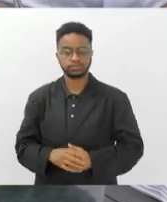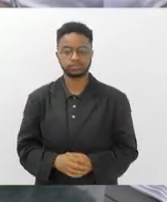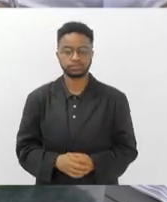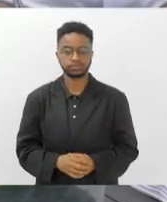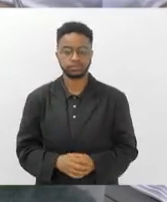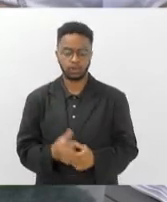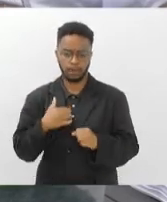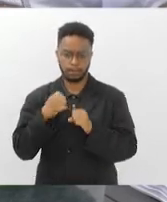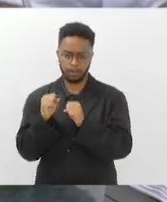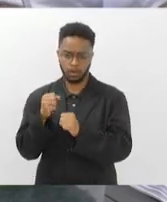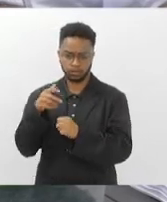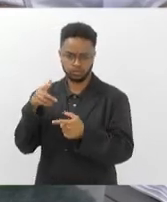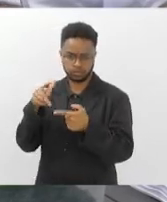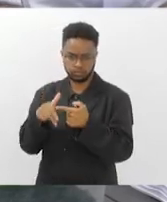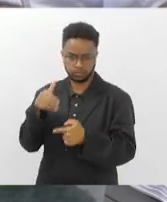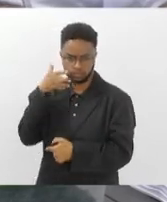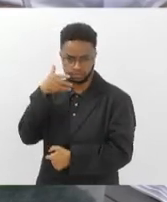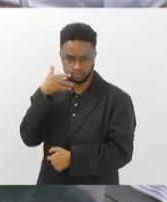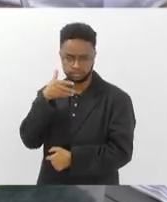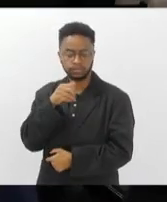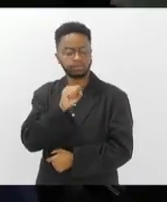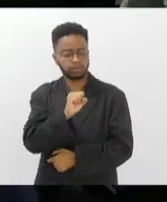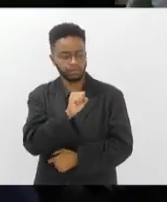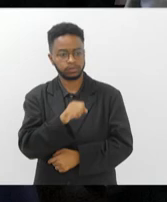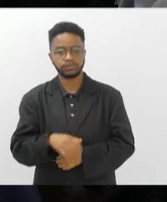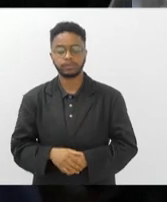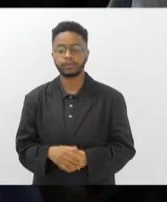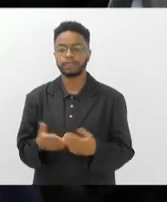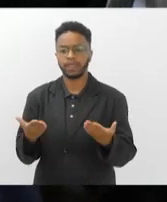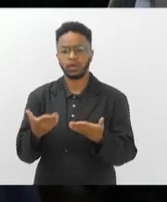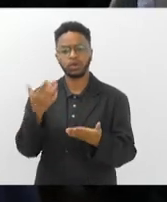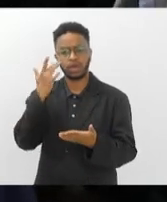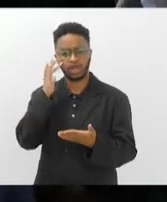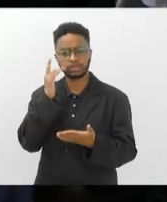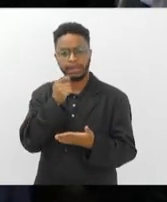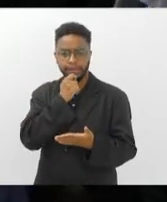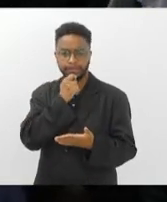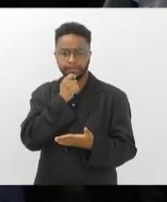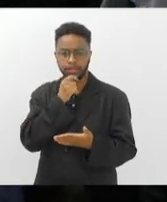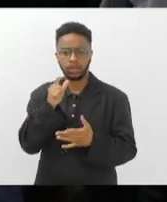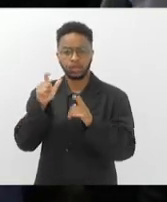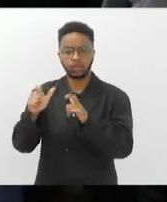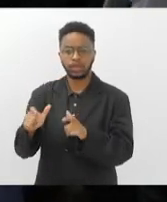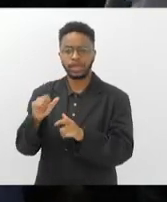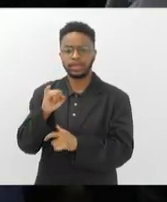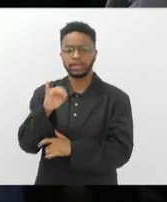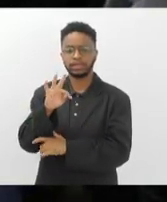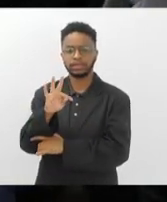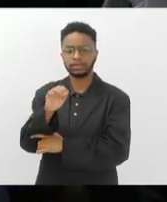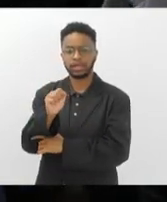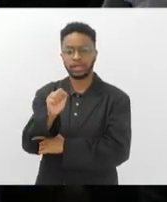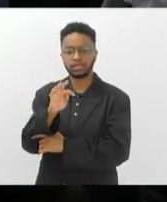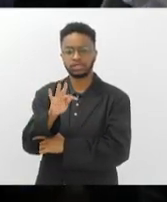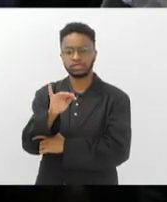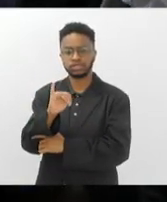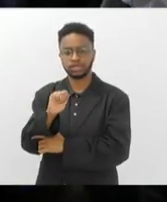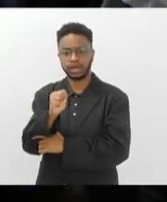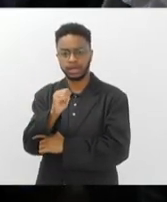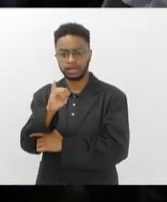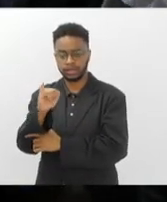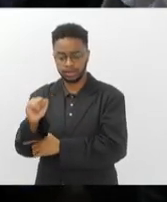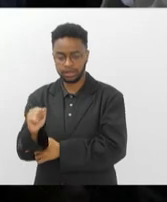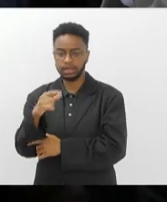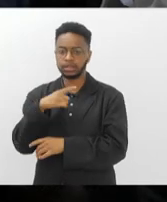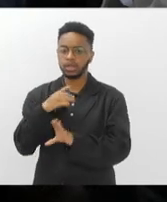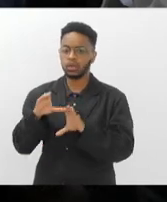deputado Mink? Claro. Agora, recentemente, acho que ainda está tendo combate do Corpo de Bombeiros lá em Itatiaia. Está tendo. E há um